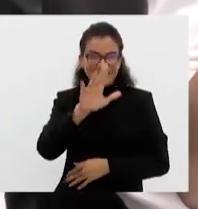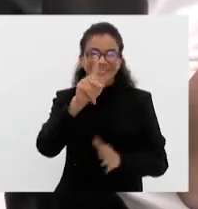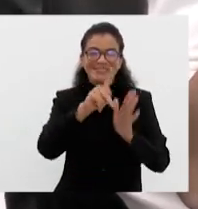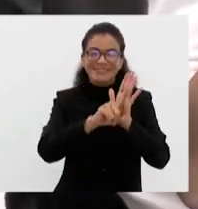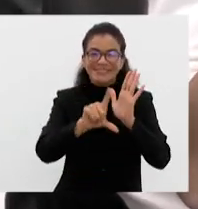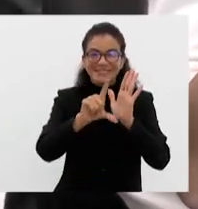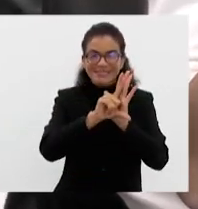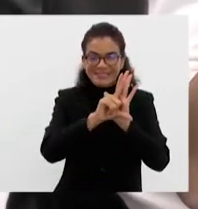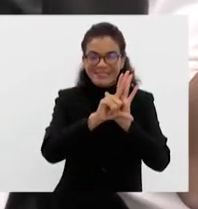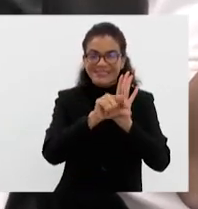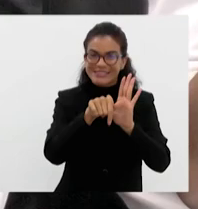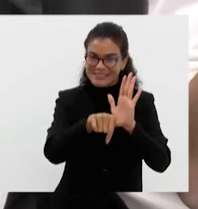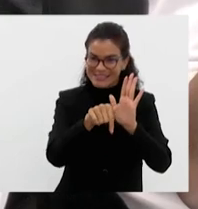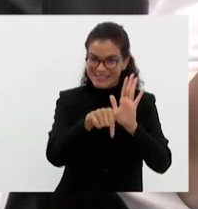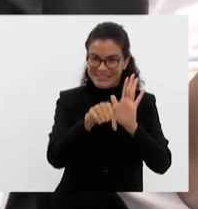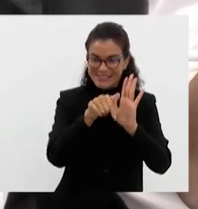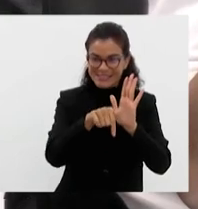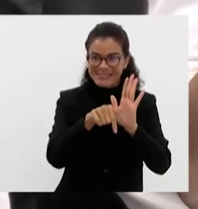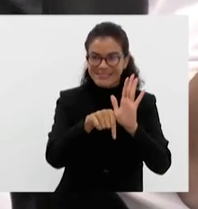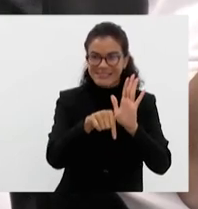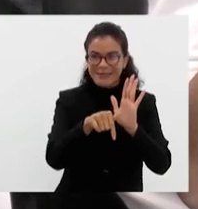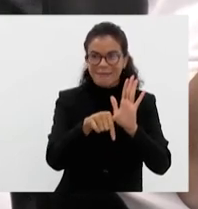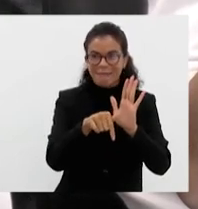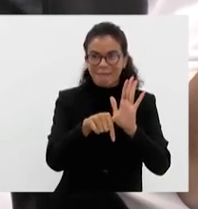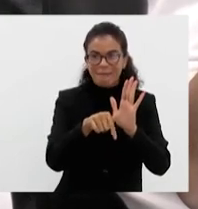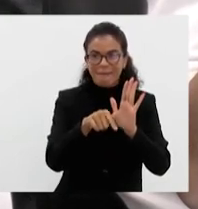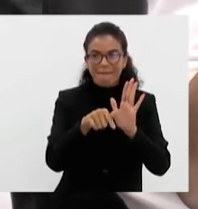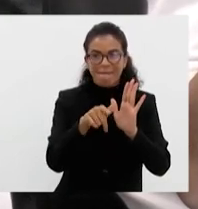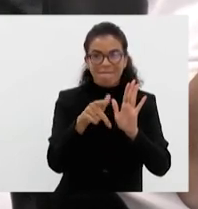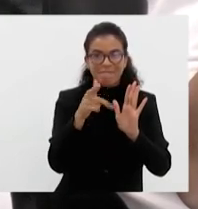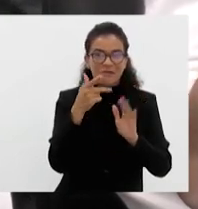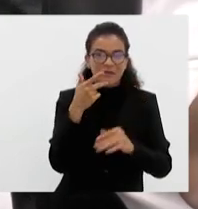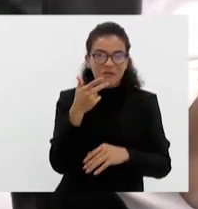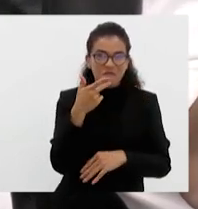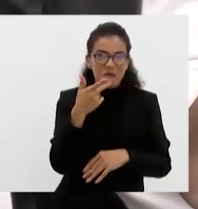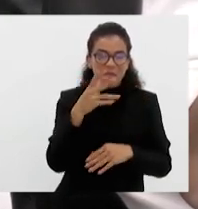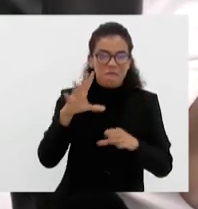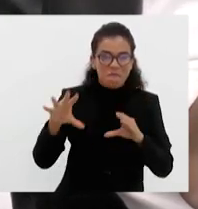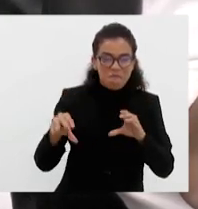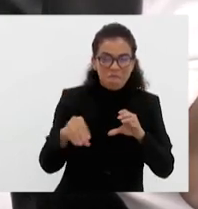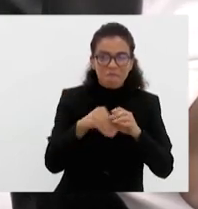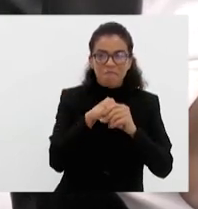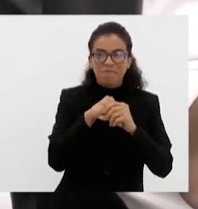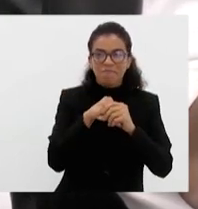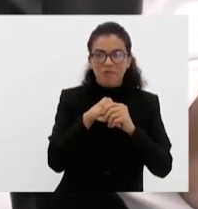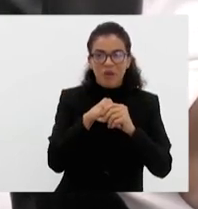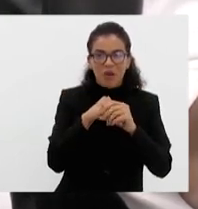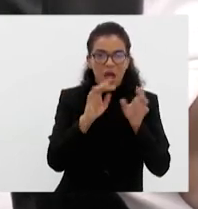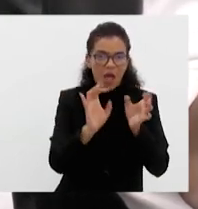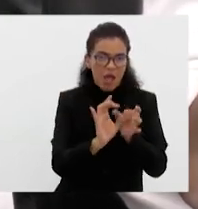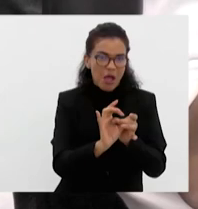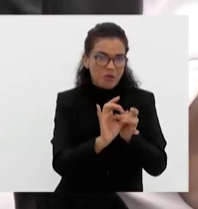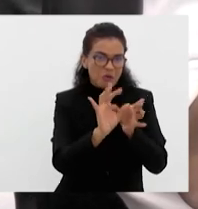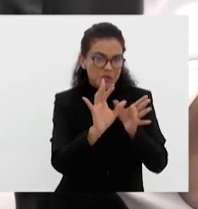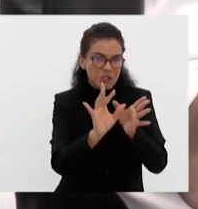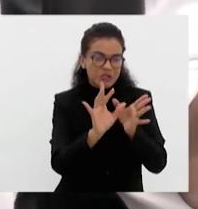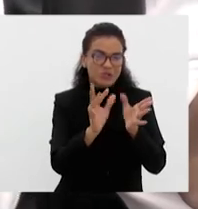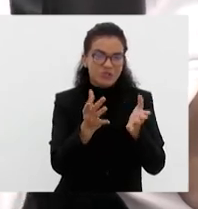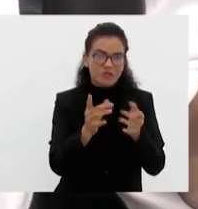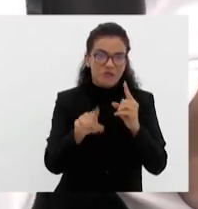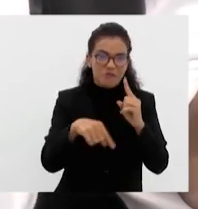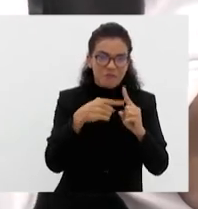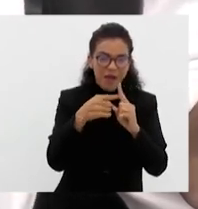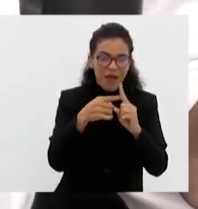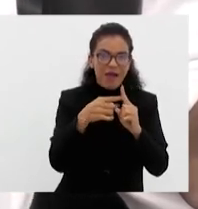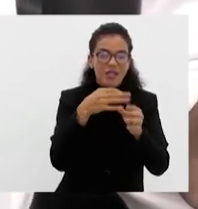projeto, independente da melhoria que Vossa Excelência introduziu com autorizativo e mais a observação do Luiz